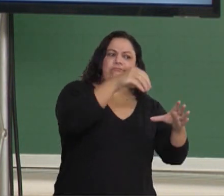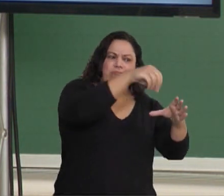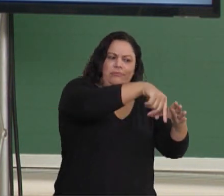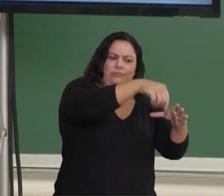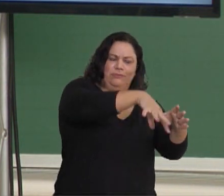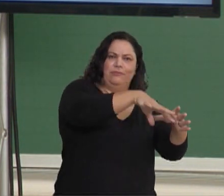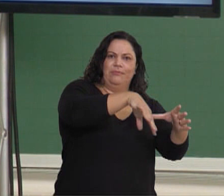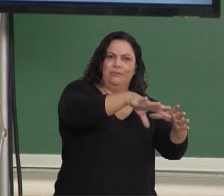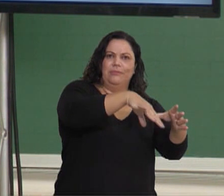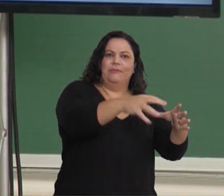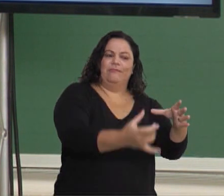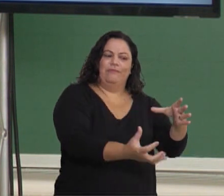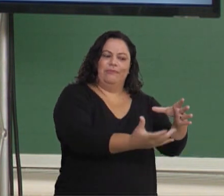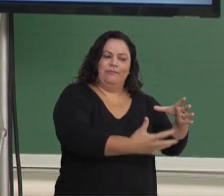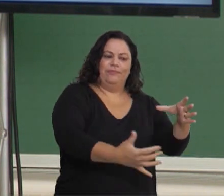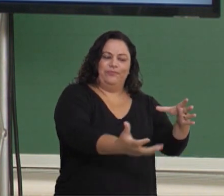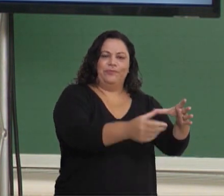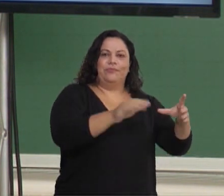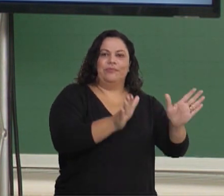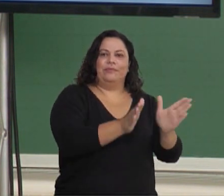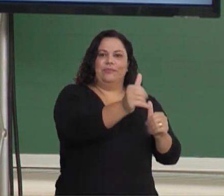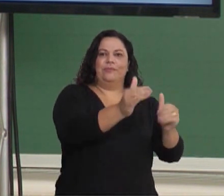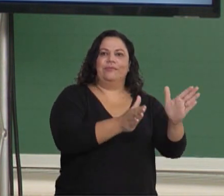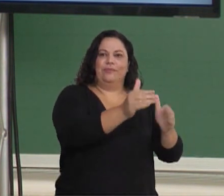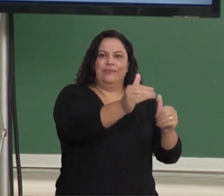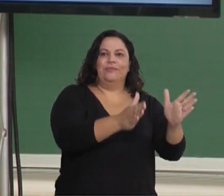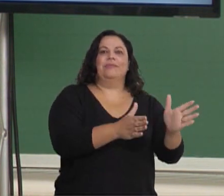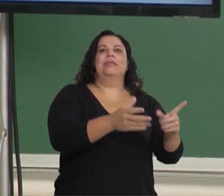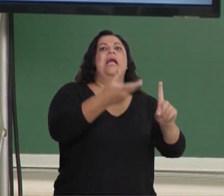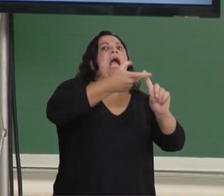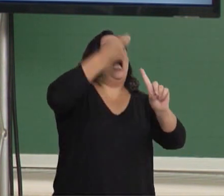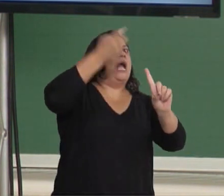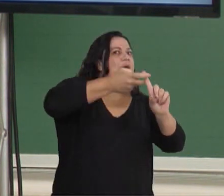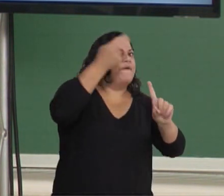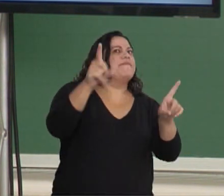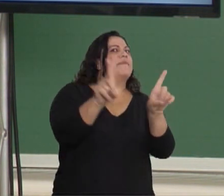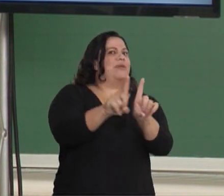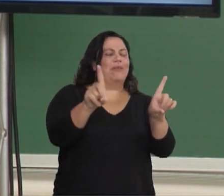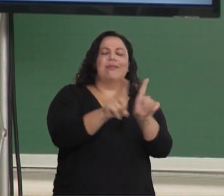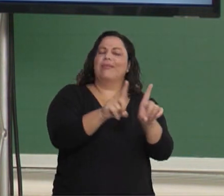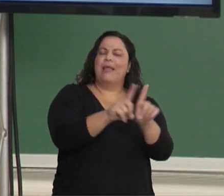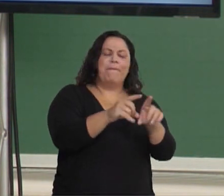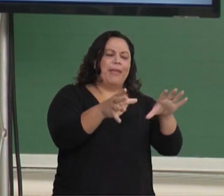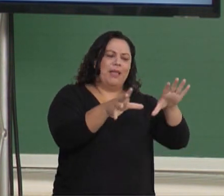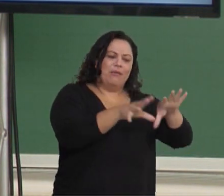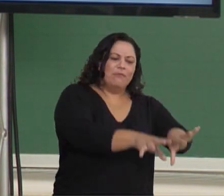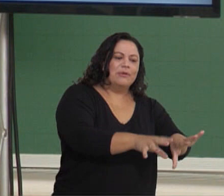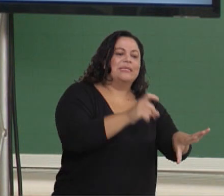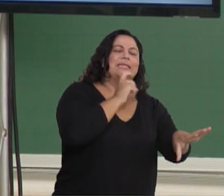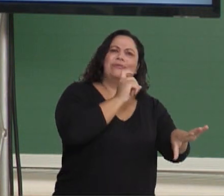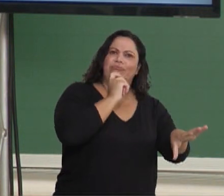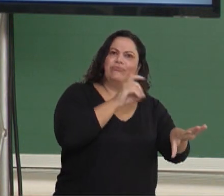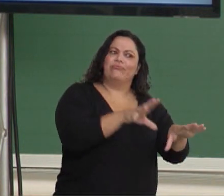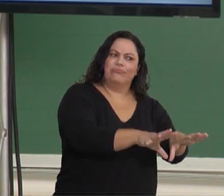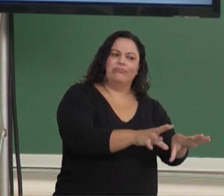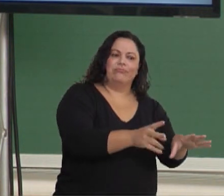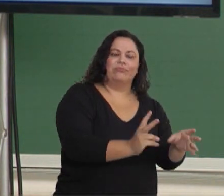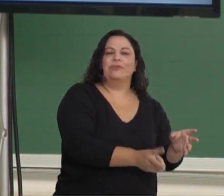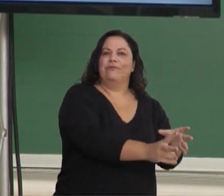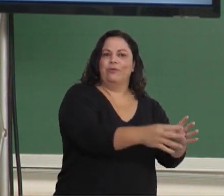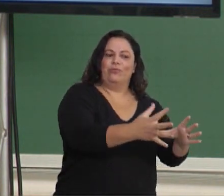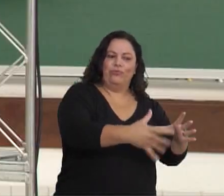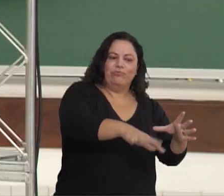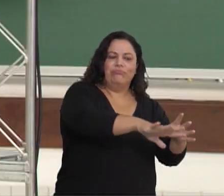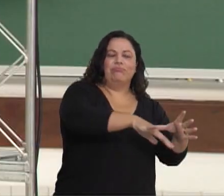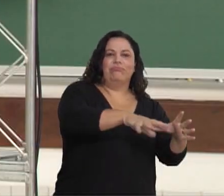certo? Então temos essa estruturação. Esse é o conceito que temos ali então de isolação térmica, ok, pessoal? Vamos